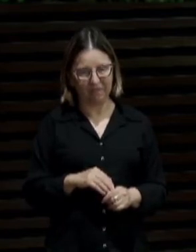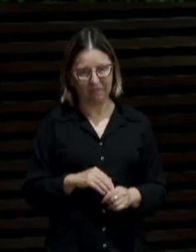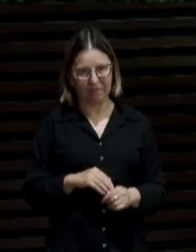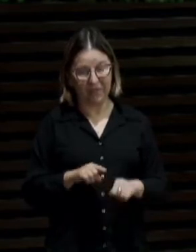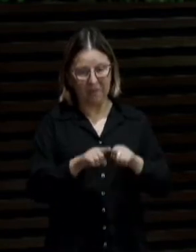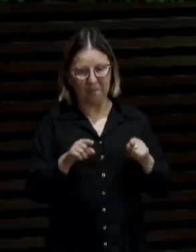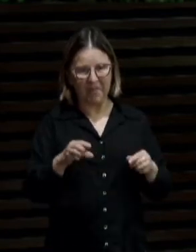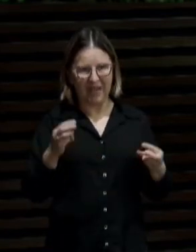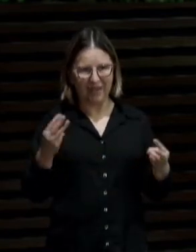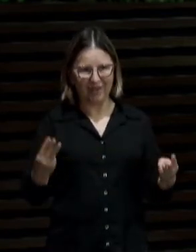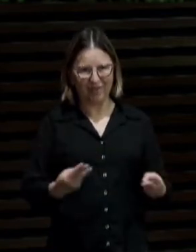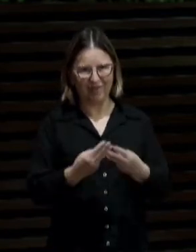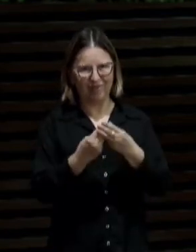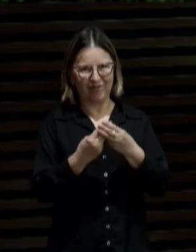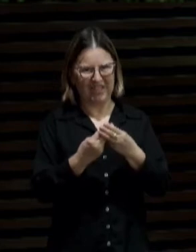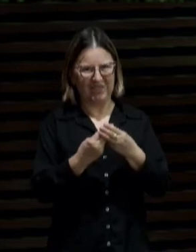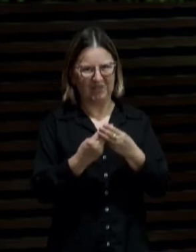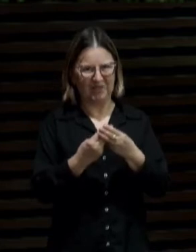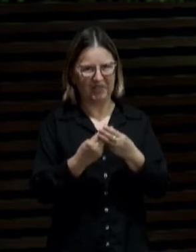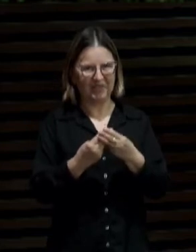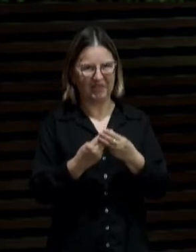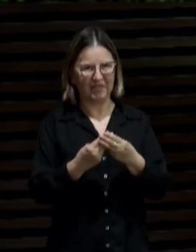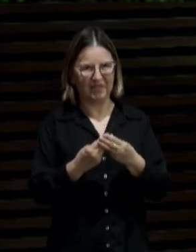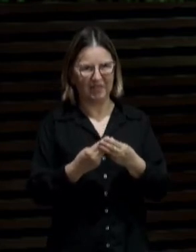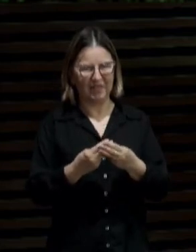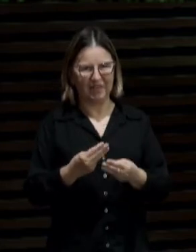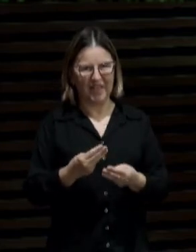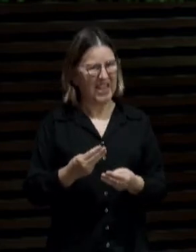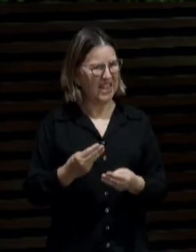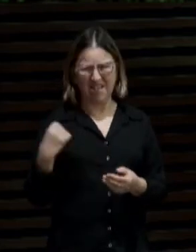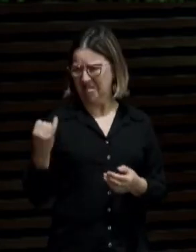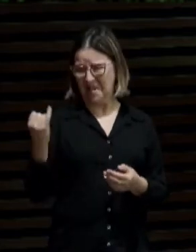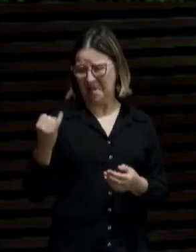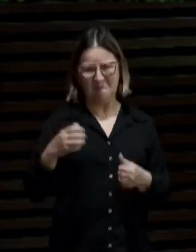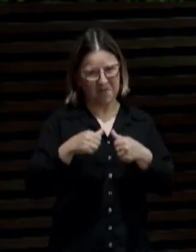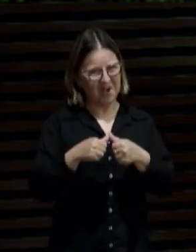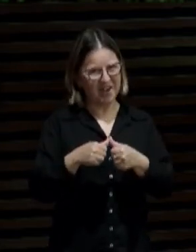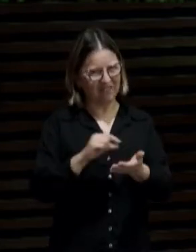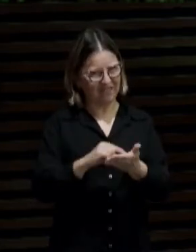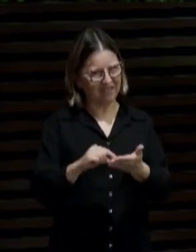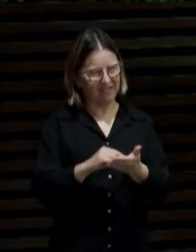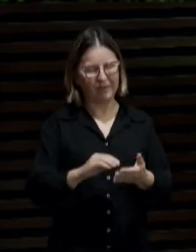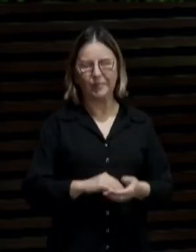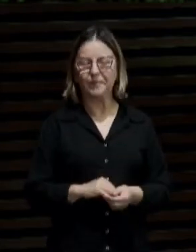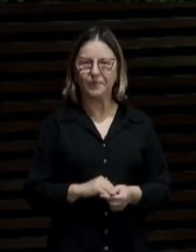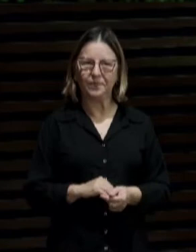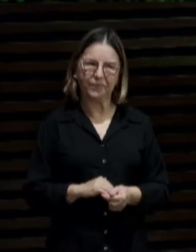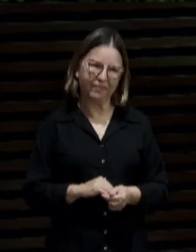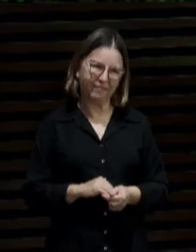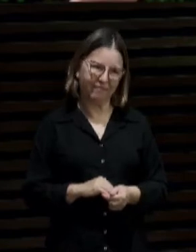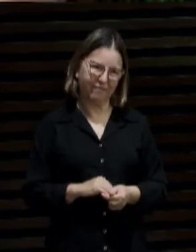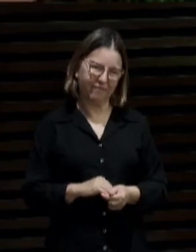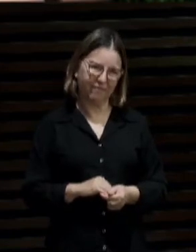causa da forma com que os judeus viam a Abraão, Paulo o escolhe para ser o exemplo.